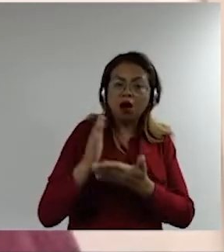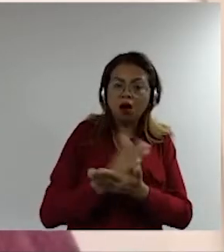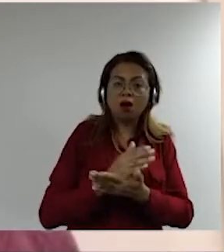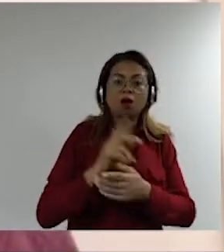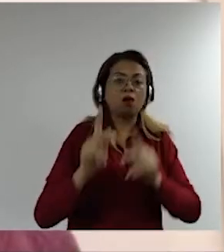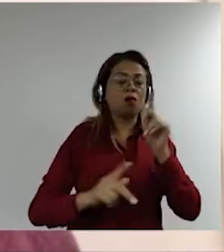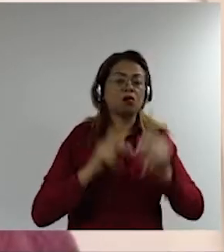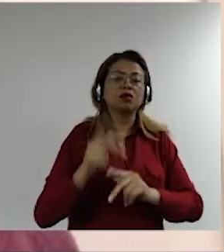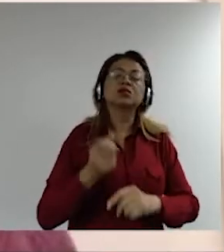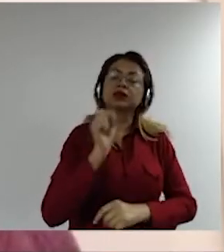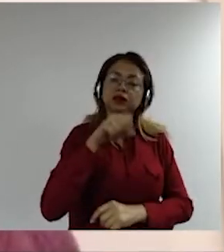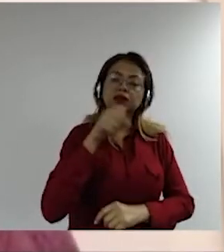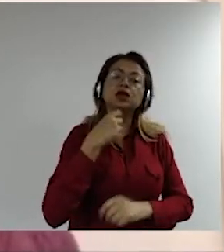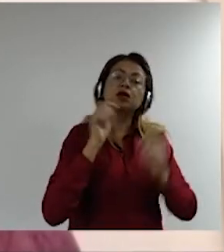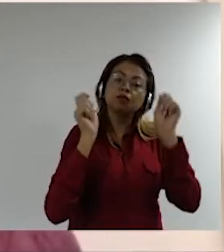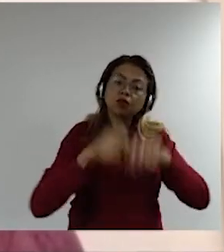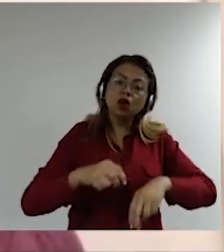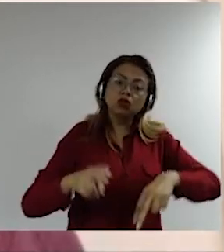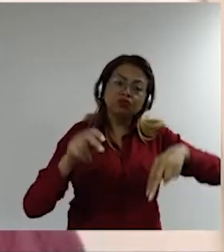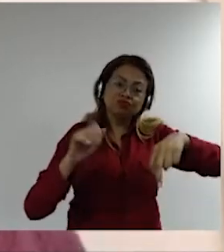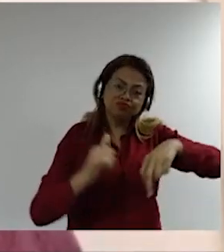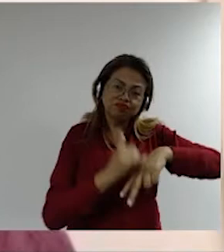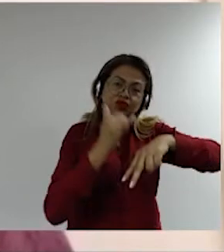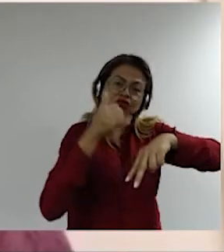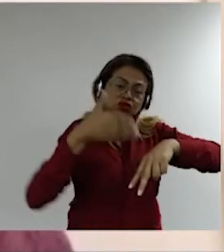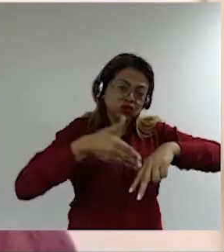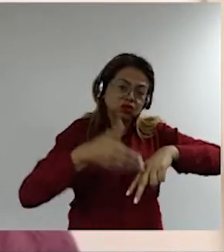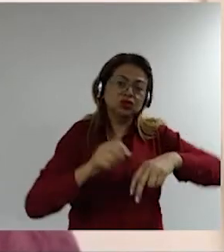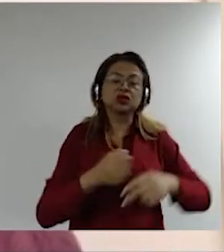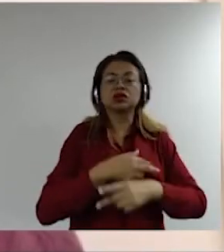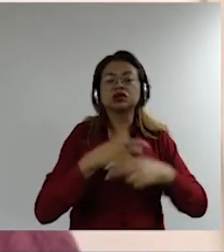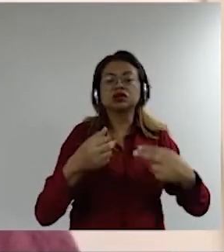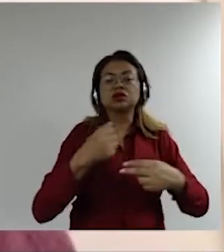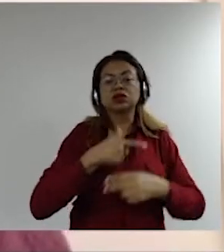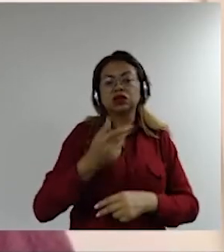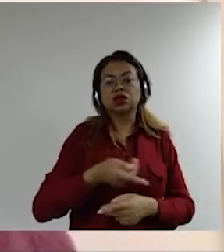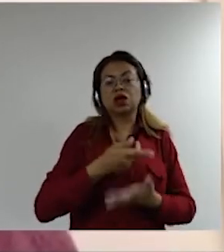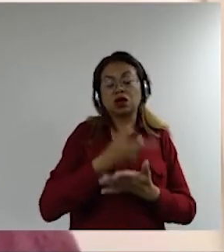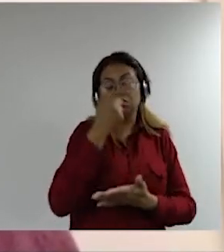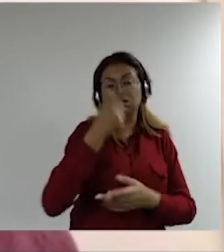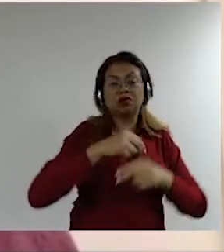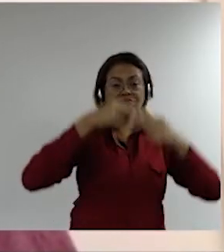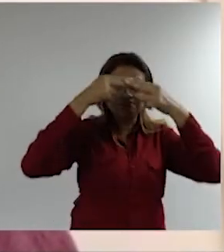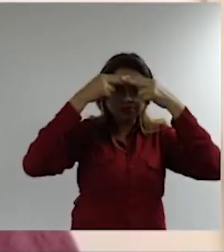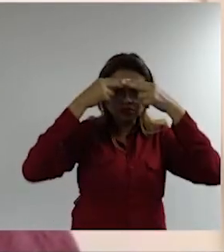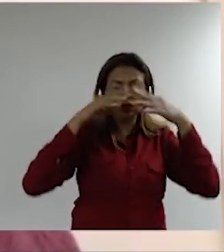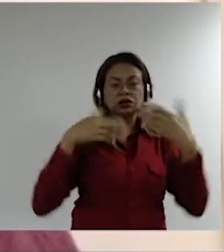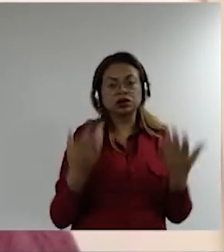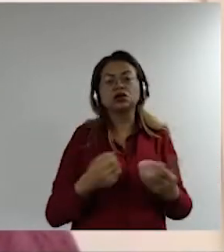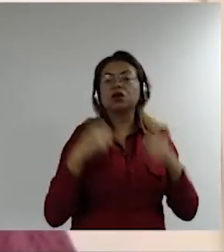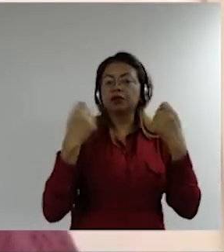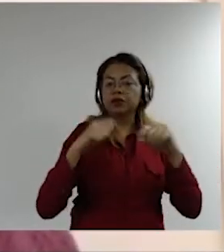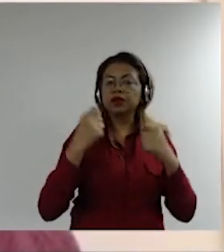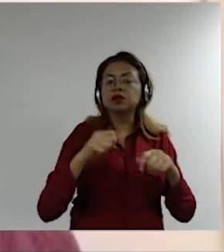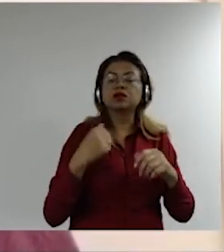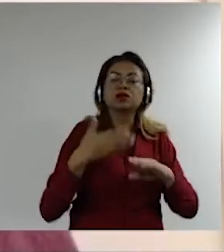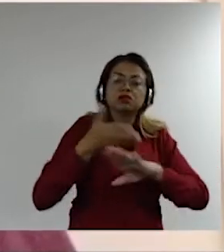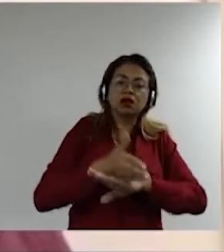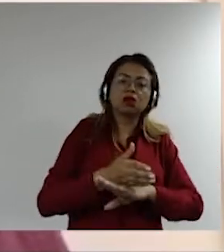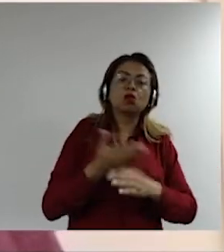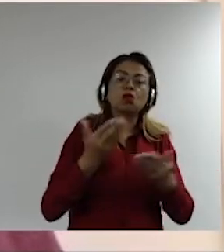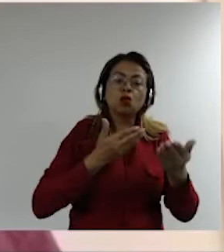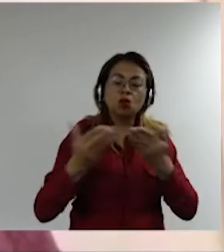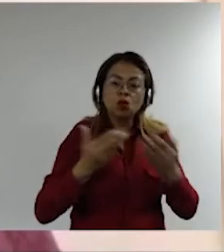sim, vítima de casos graves desse estresse, e isso requer atendimento especializado. Nada